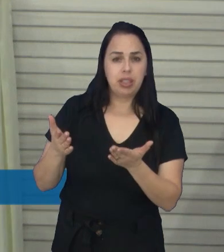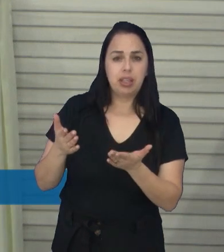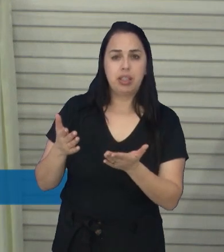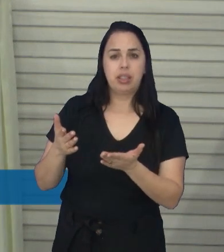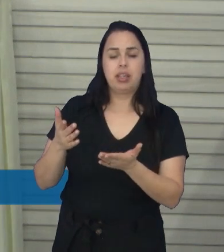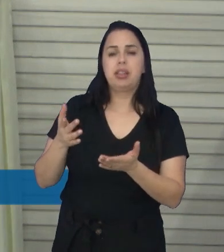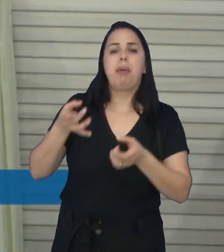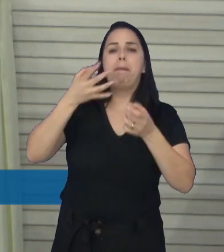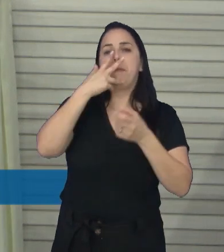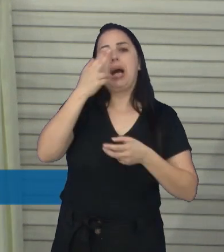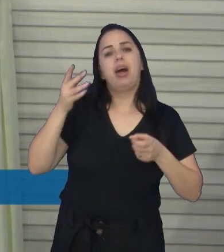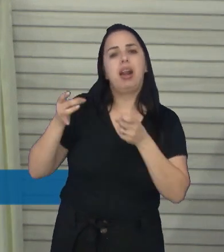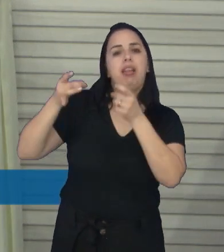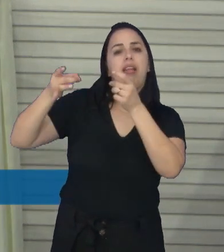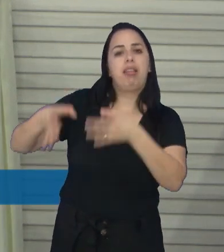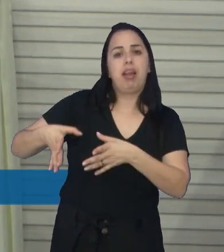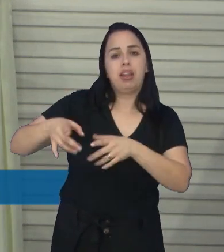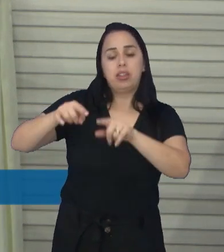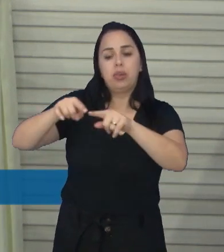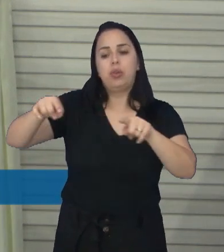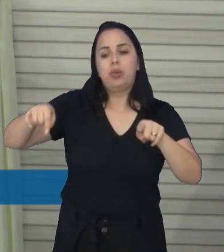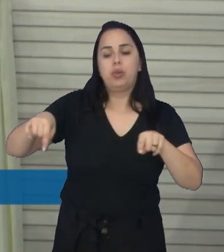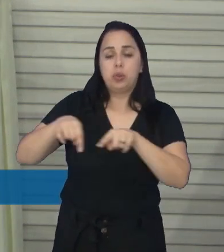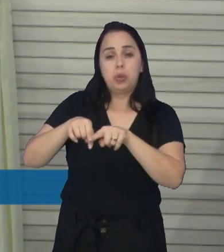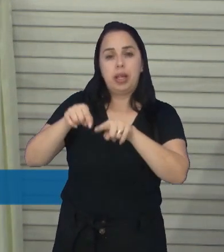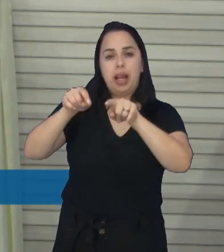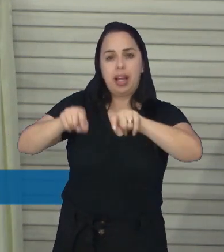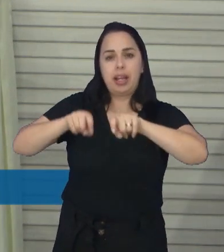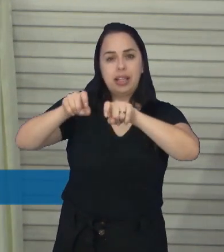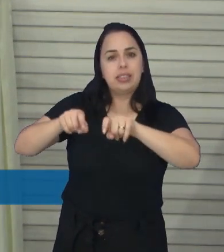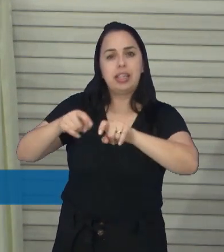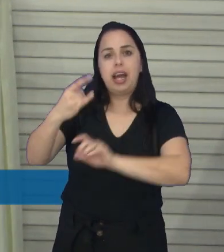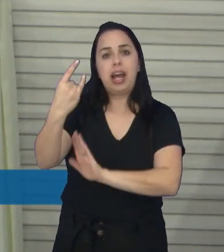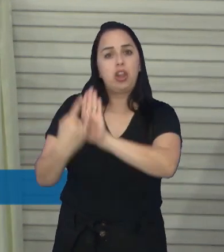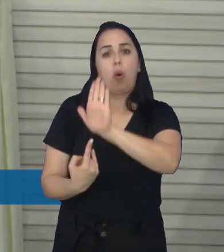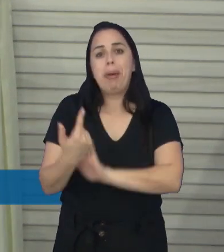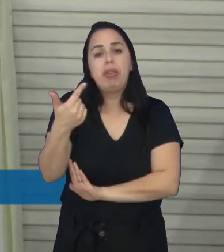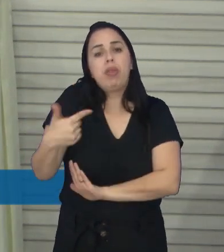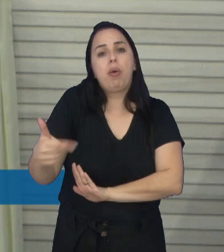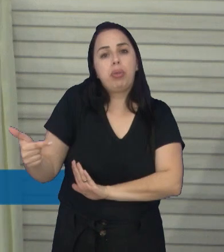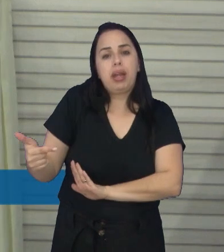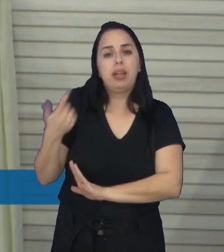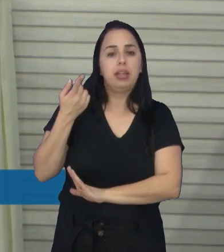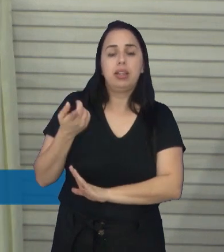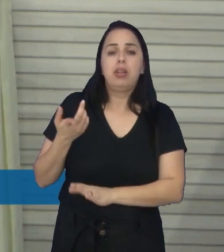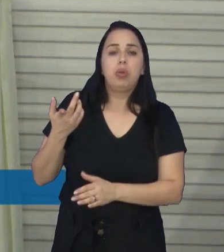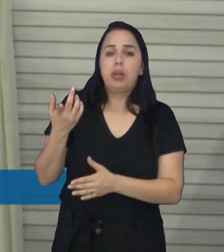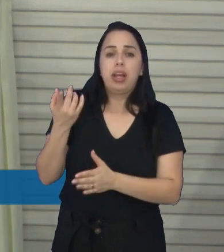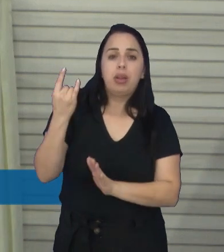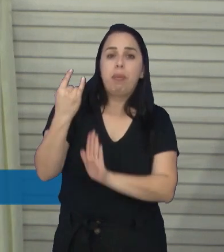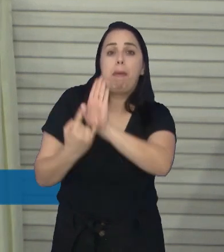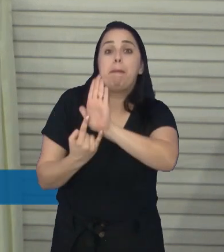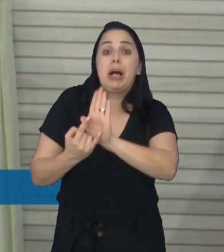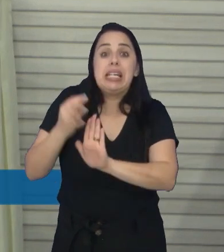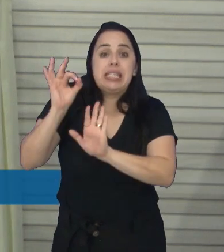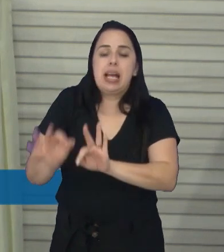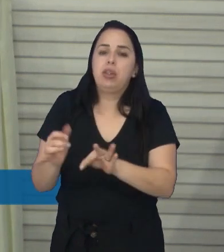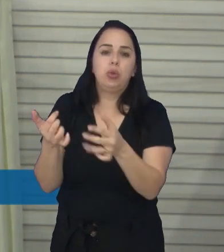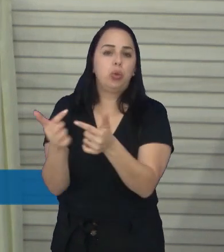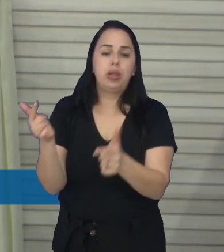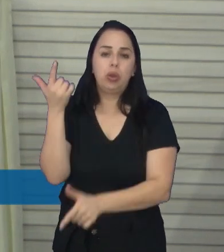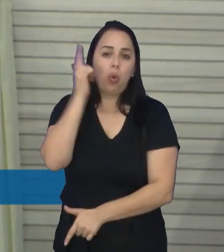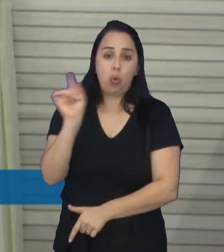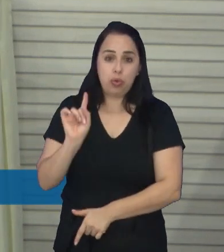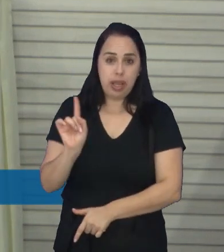estão jogadas lá nos loteamentos regulares que não tem como fazer a sua regularização Porque